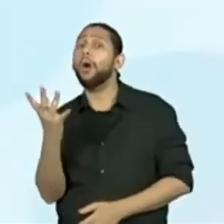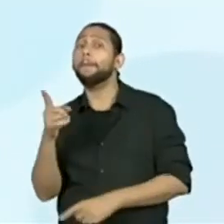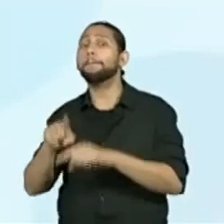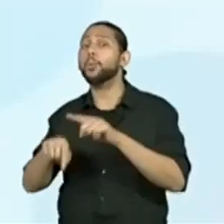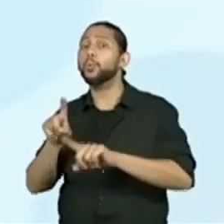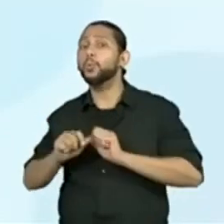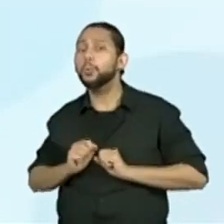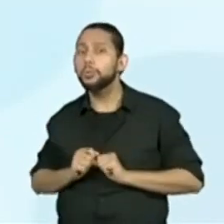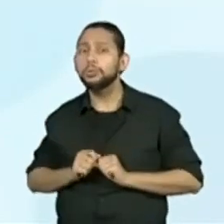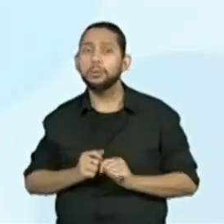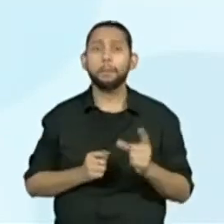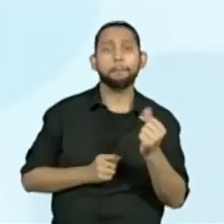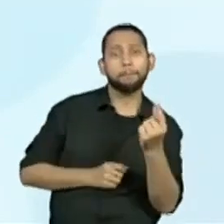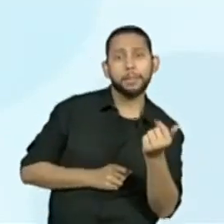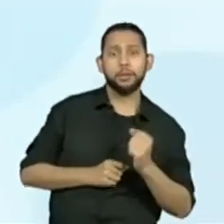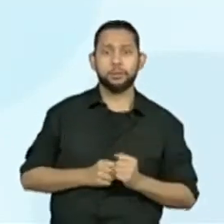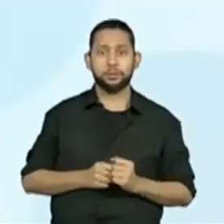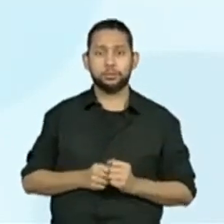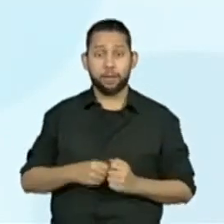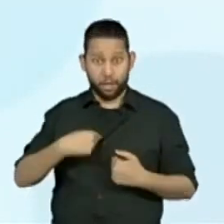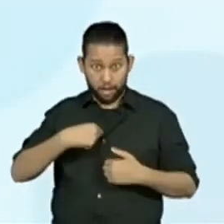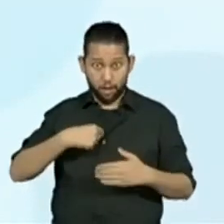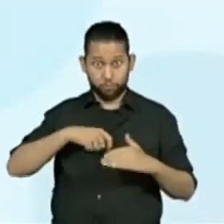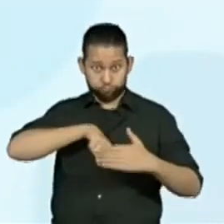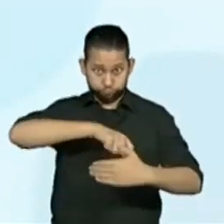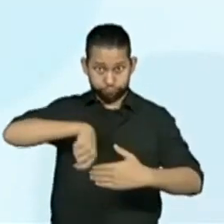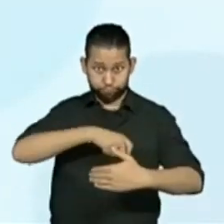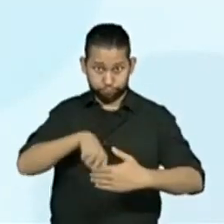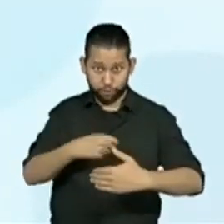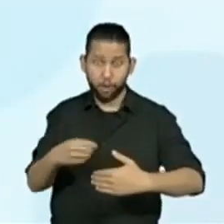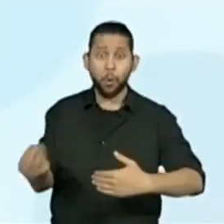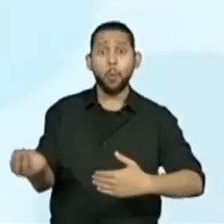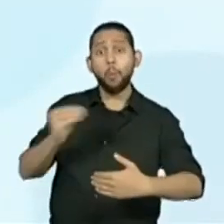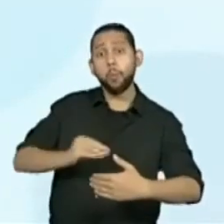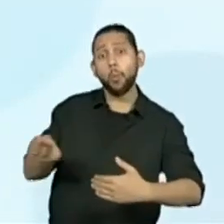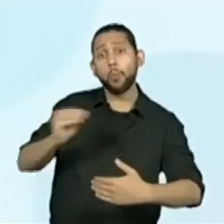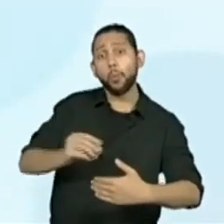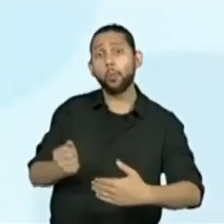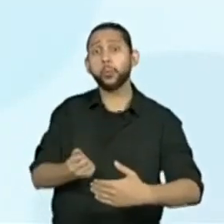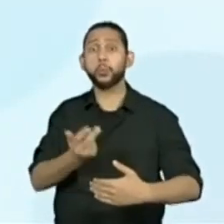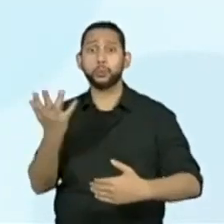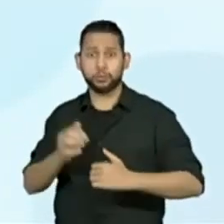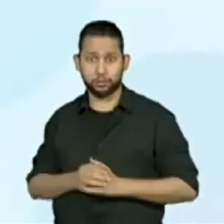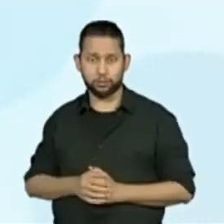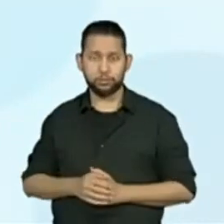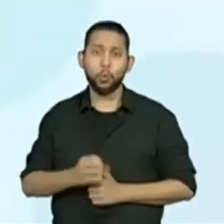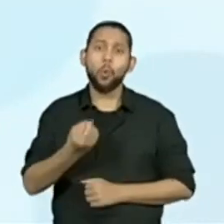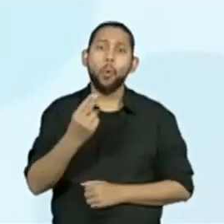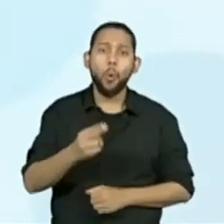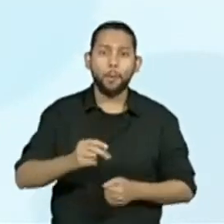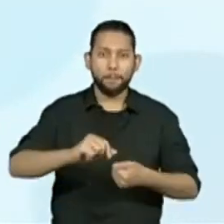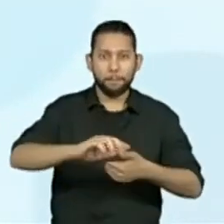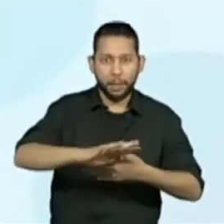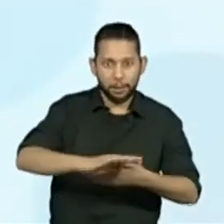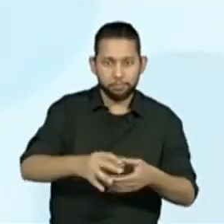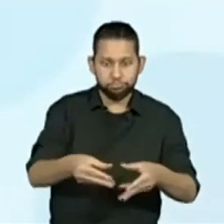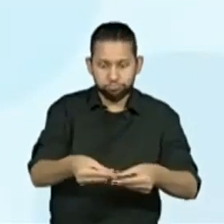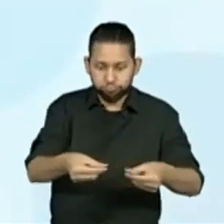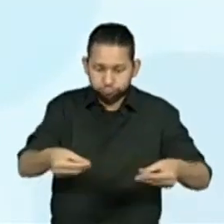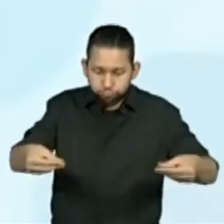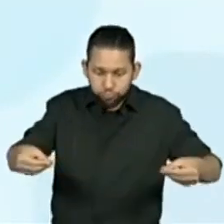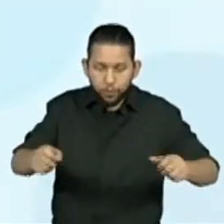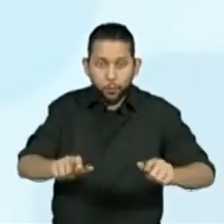alterar as quantidades de ingredientes de receitas ampliar ou reduzir escala em um mapa entre outros